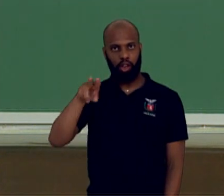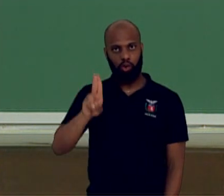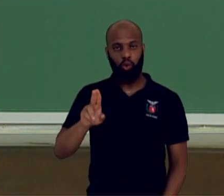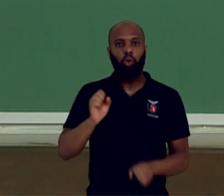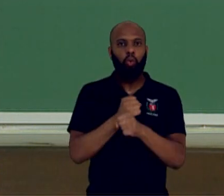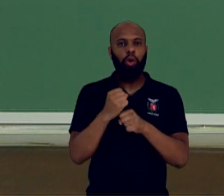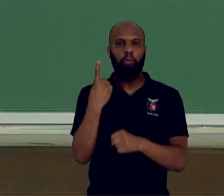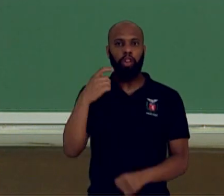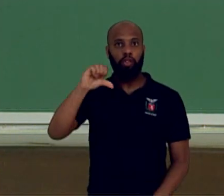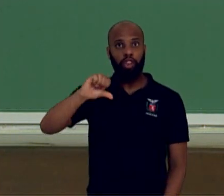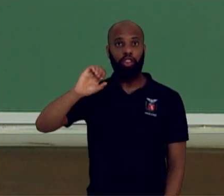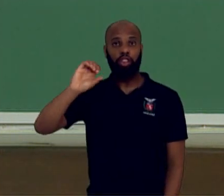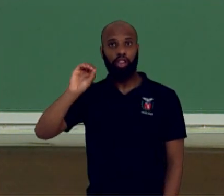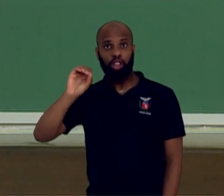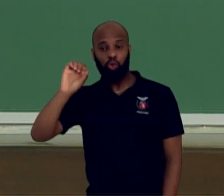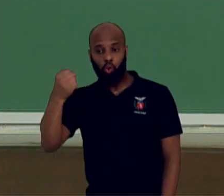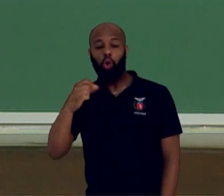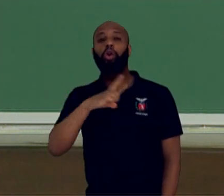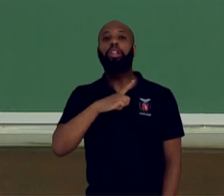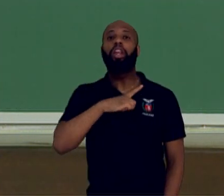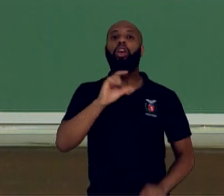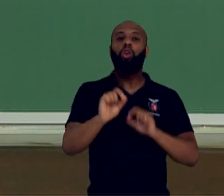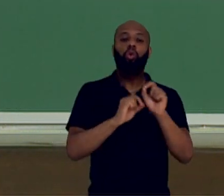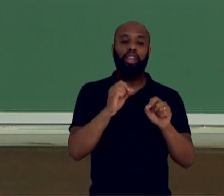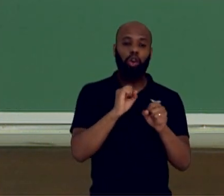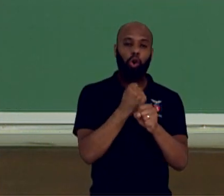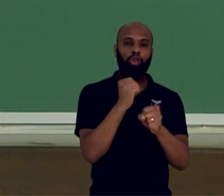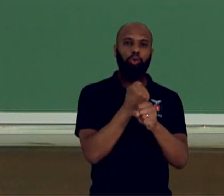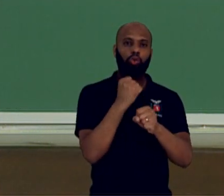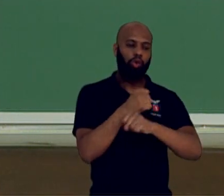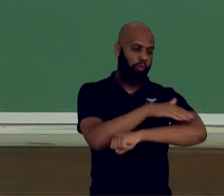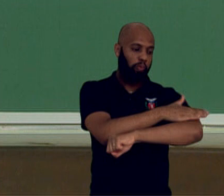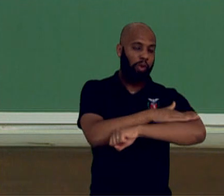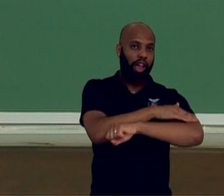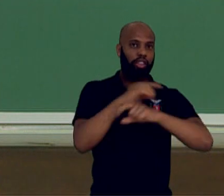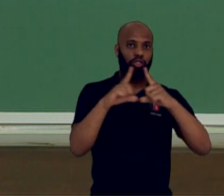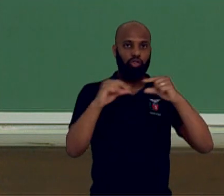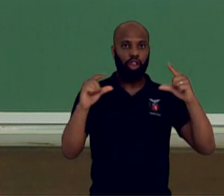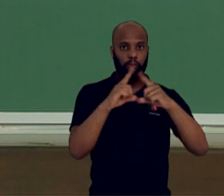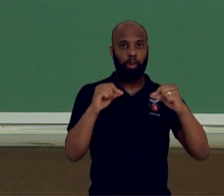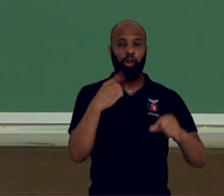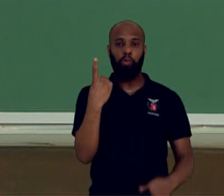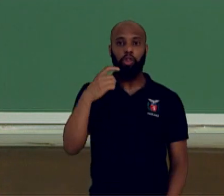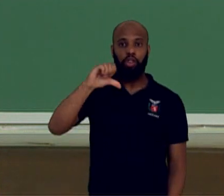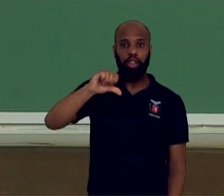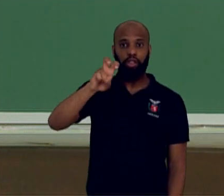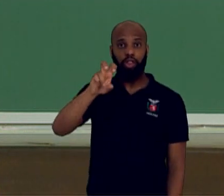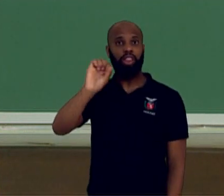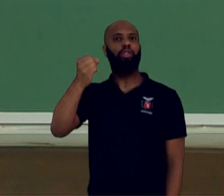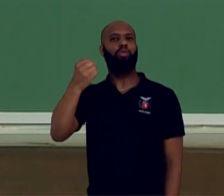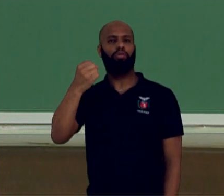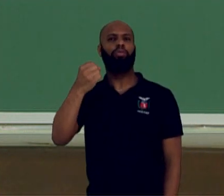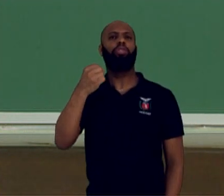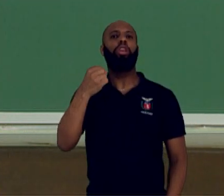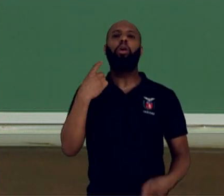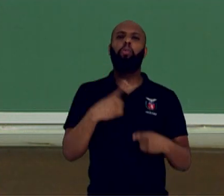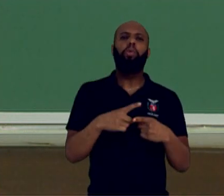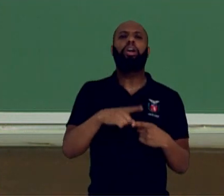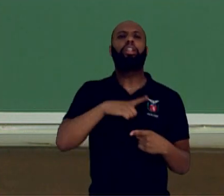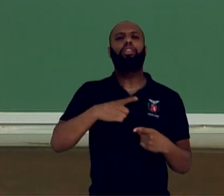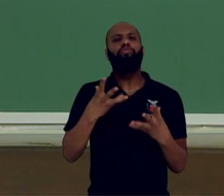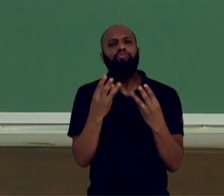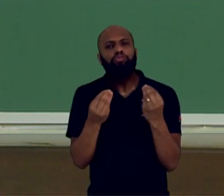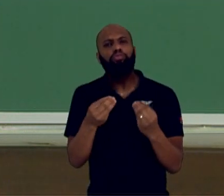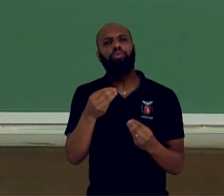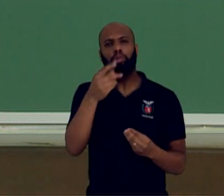Praça do Japão, 1958, 50 anos após. Por que essa demora? Muitos japoneses vieram com a promessa de